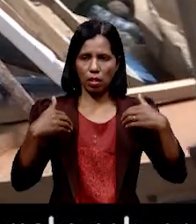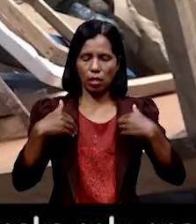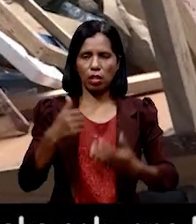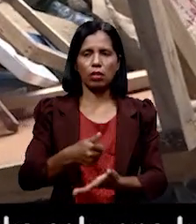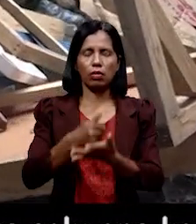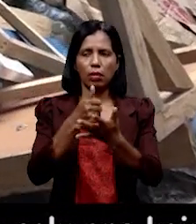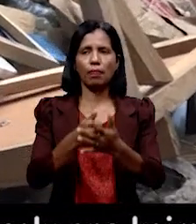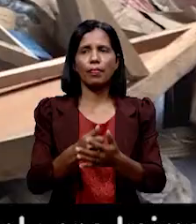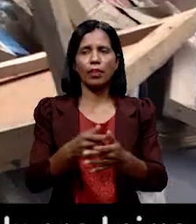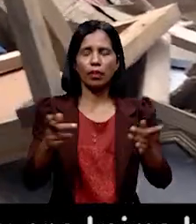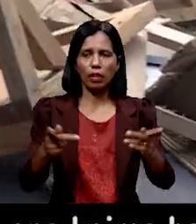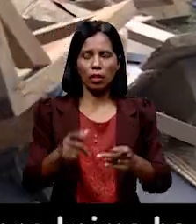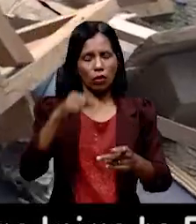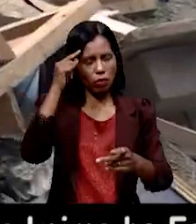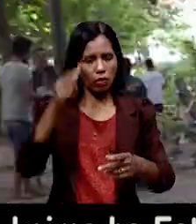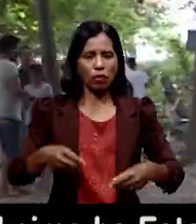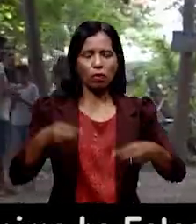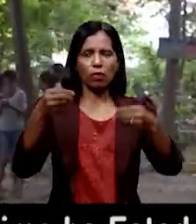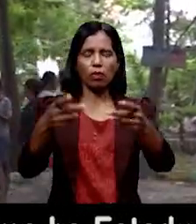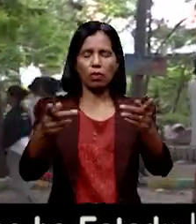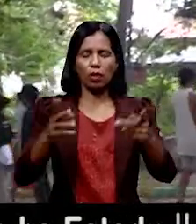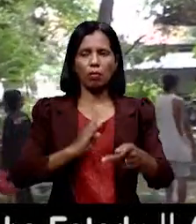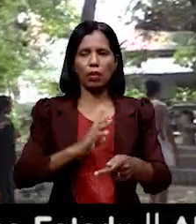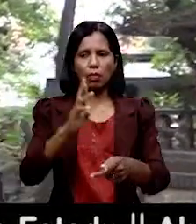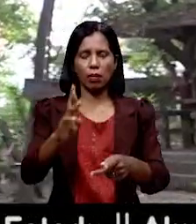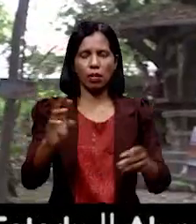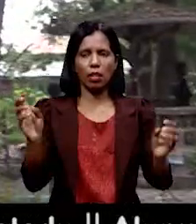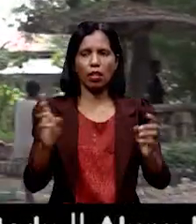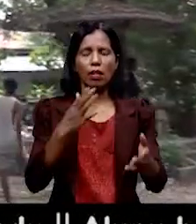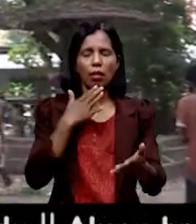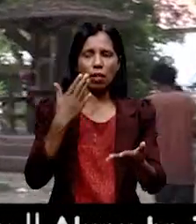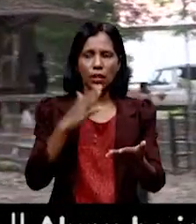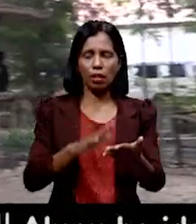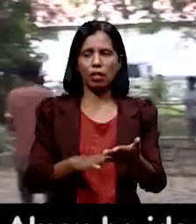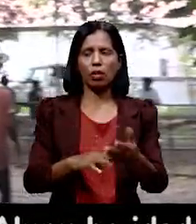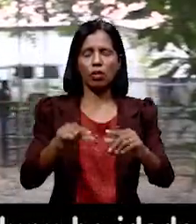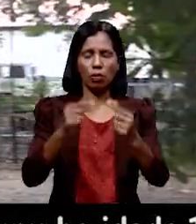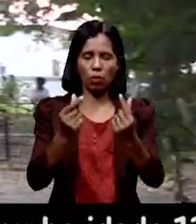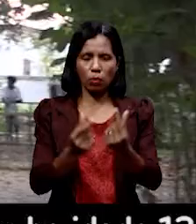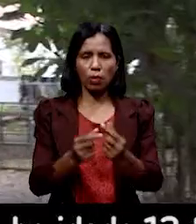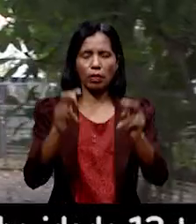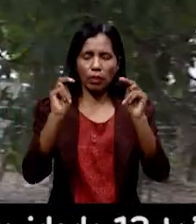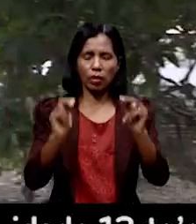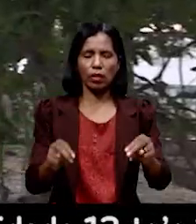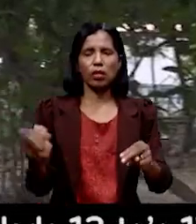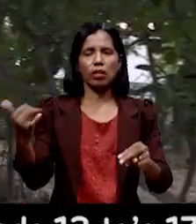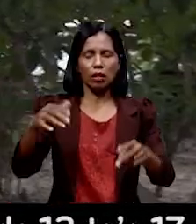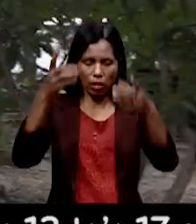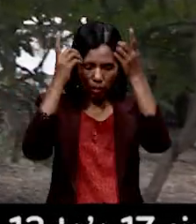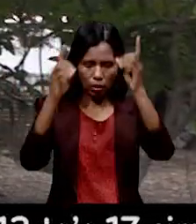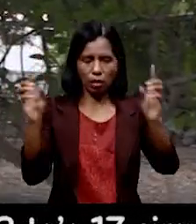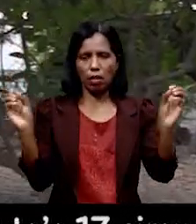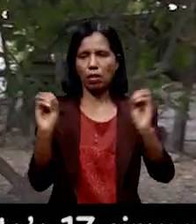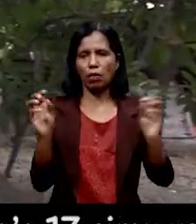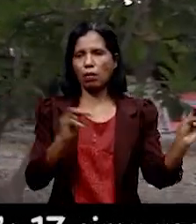tuir mario, fati ne, gobernu fo, hija armazen bebora, la kondis, jo grupo, nenesidade, nu ne, sira decidi, la koi muda.